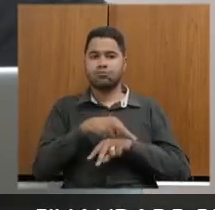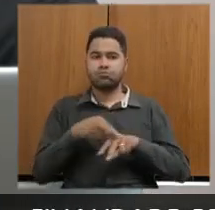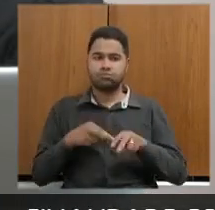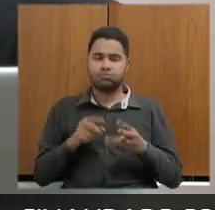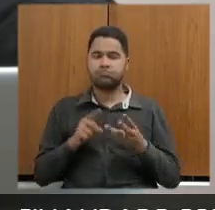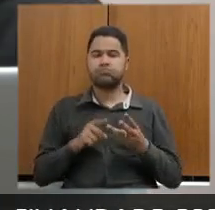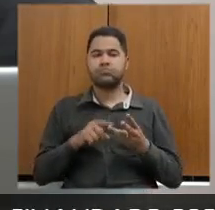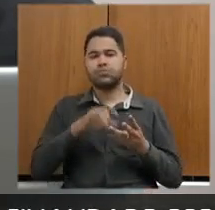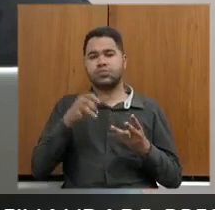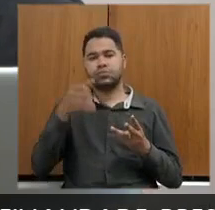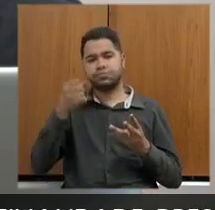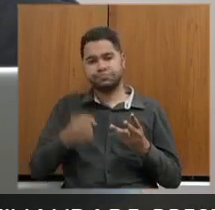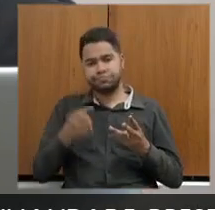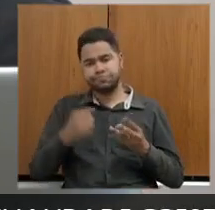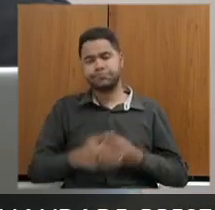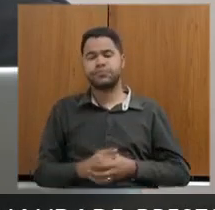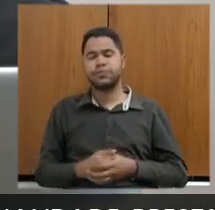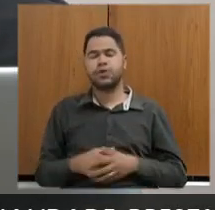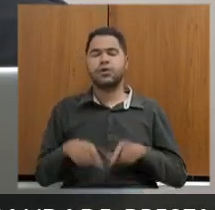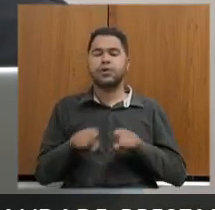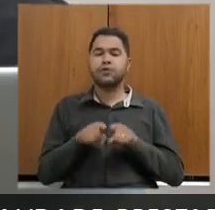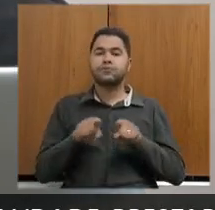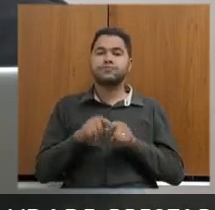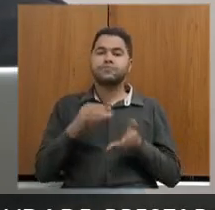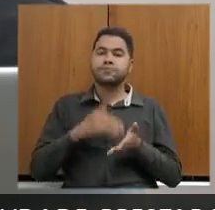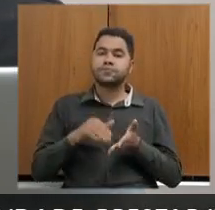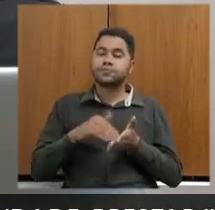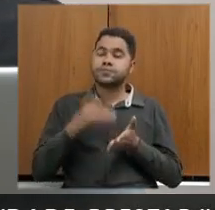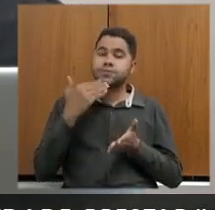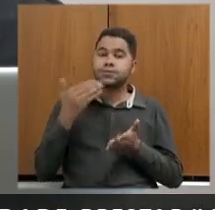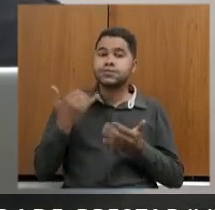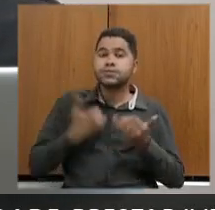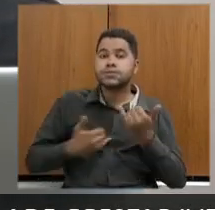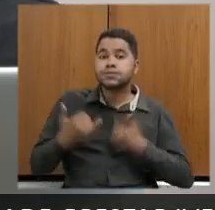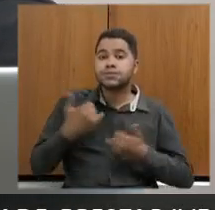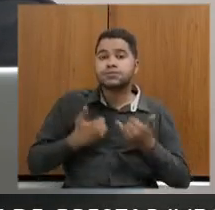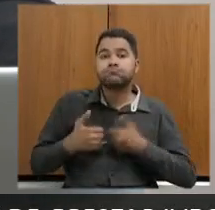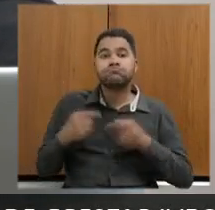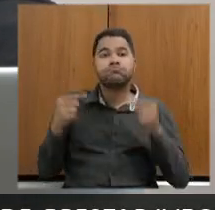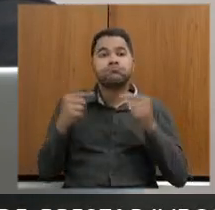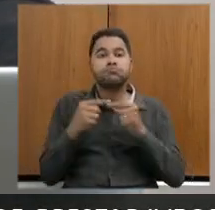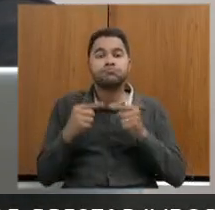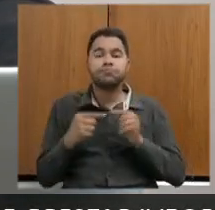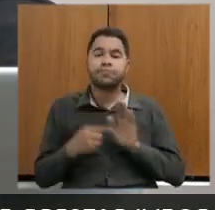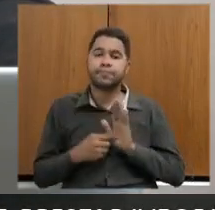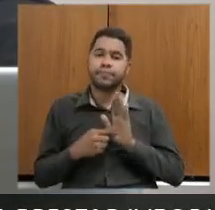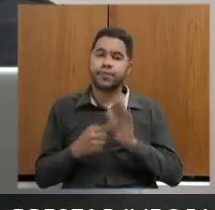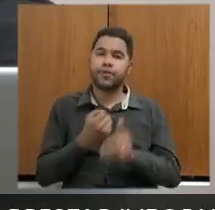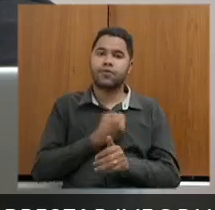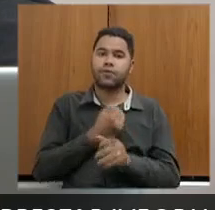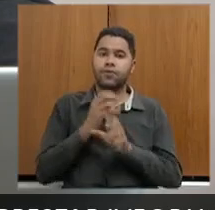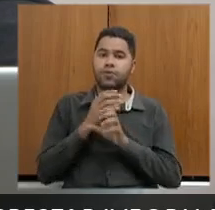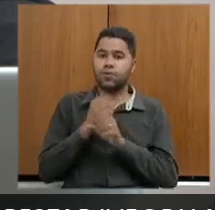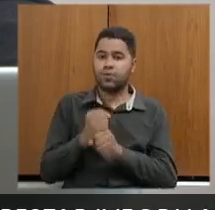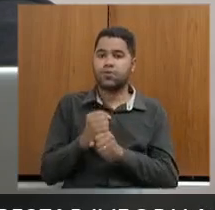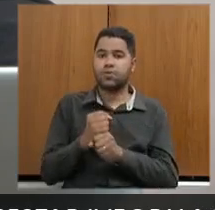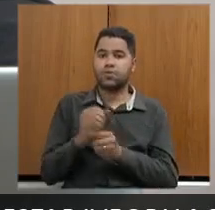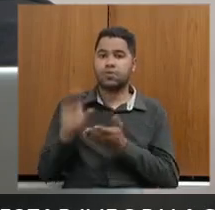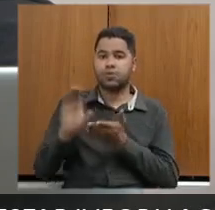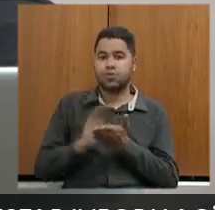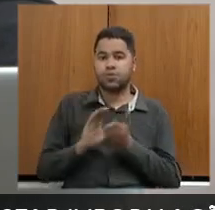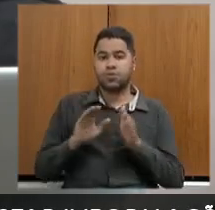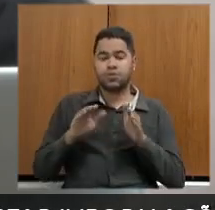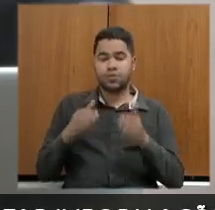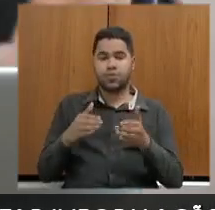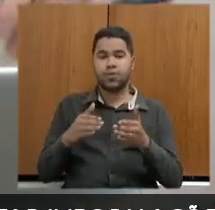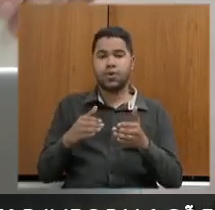caminhada comandante do bombeiro e ela já tá cidade de fazer Depende de informações consubstanciado na apresentação do valor total de recursos de investimento